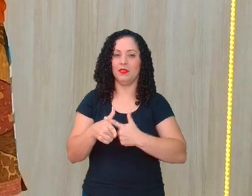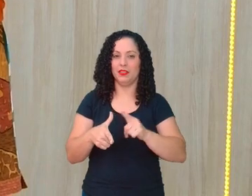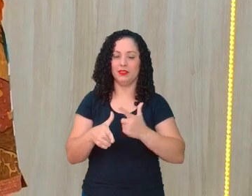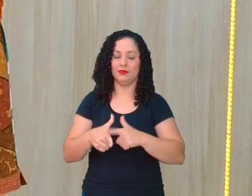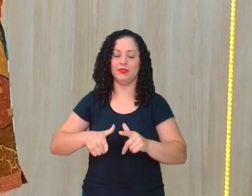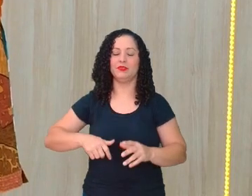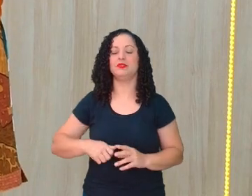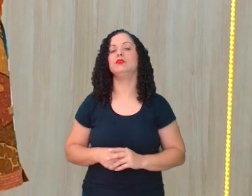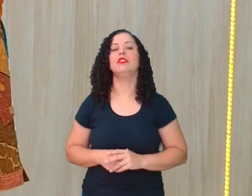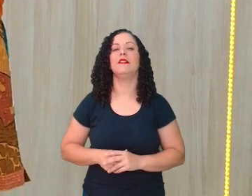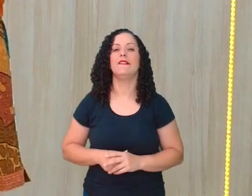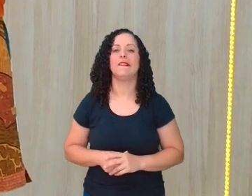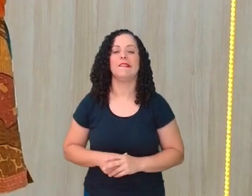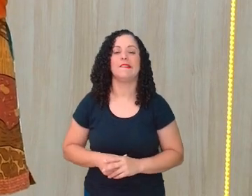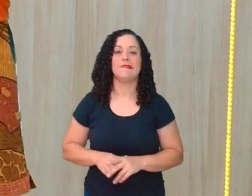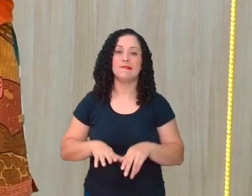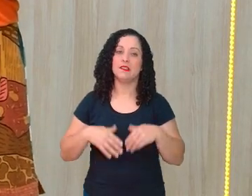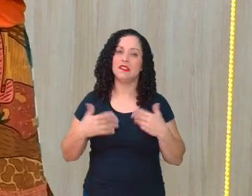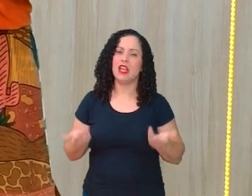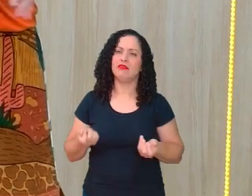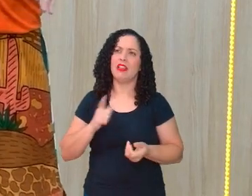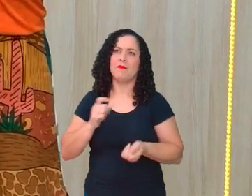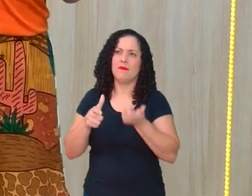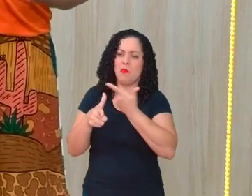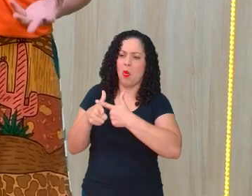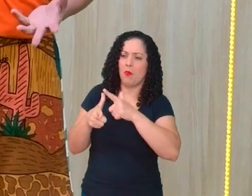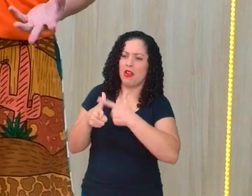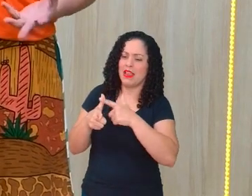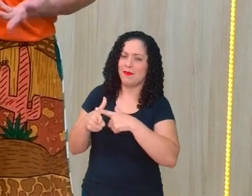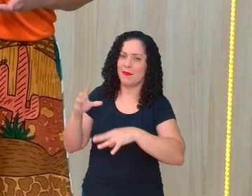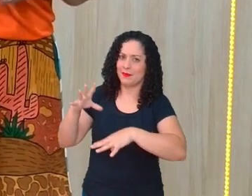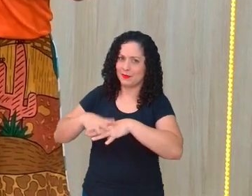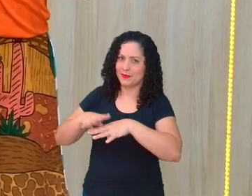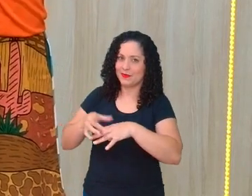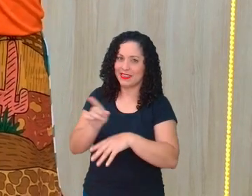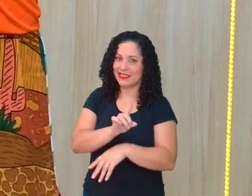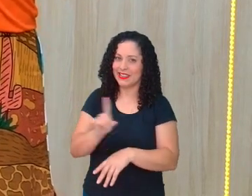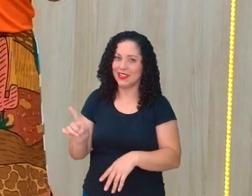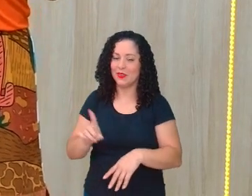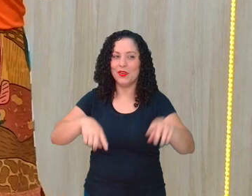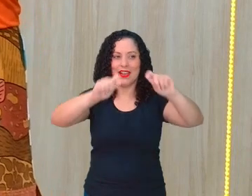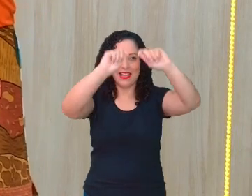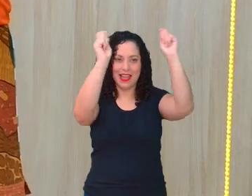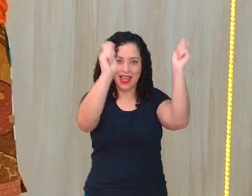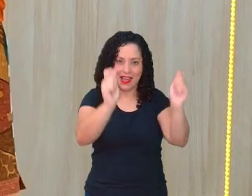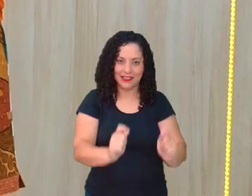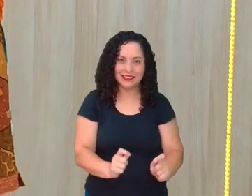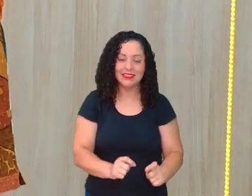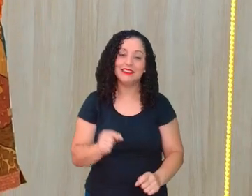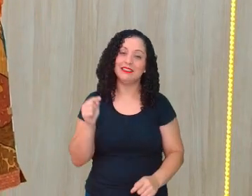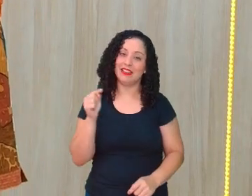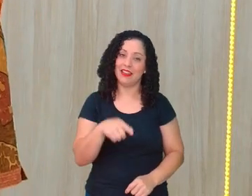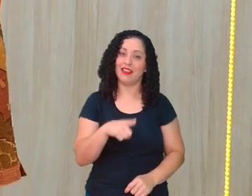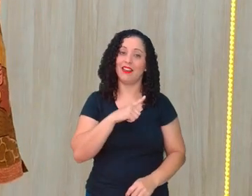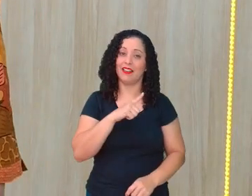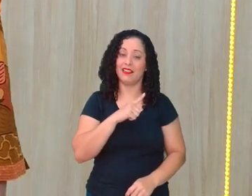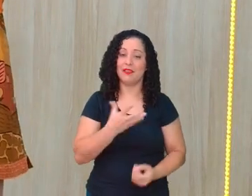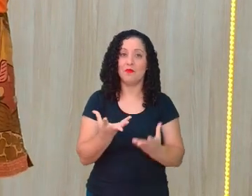E aí, quando a gente fala de problema, não está falando de matemática, não, porque a arte, ela tem